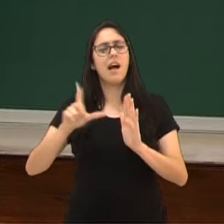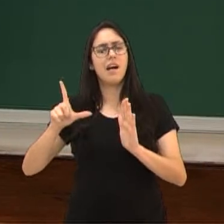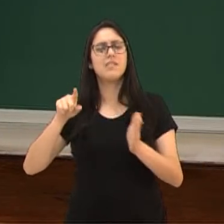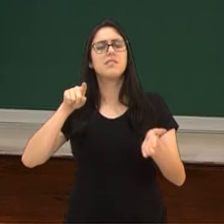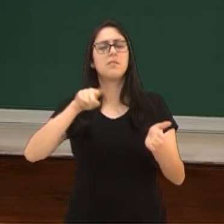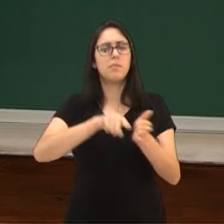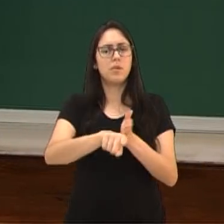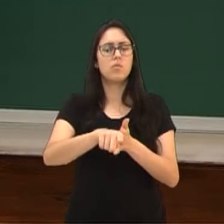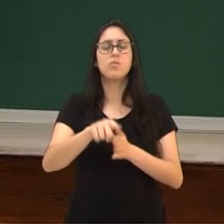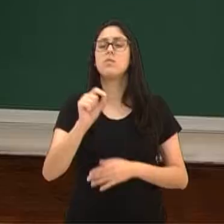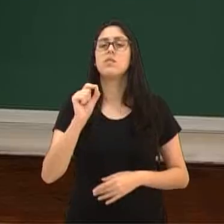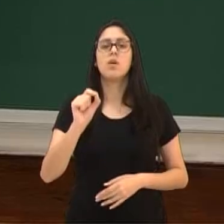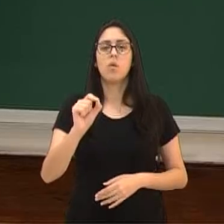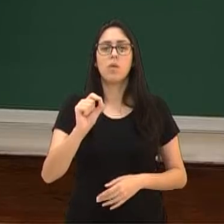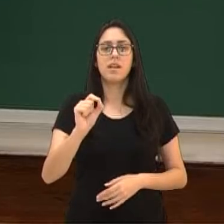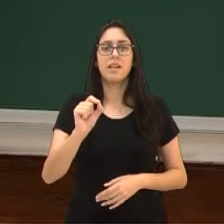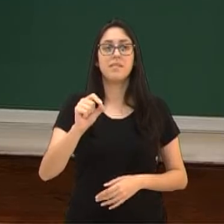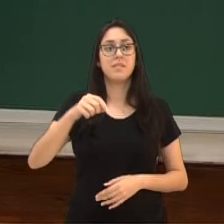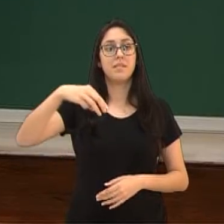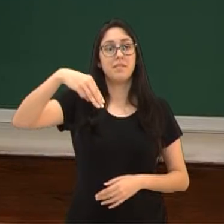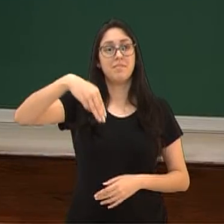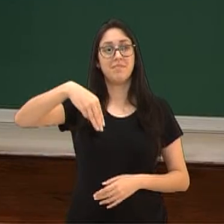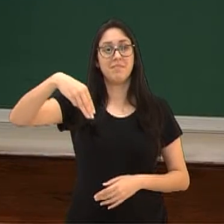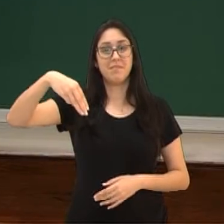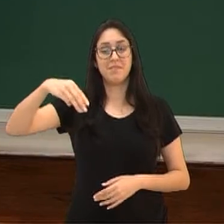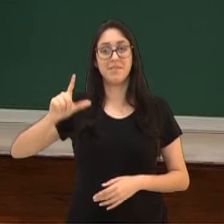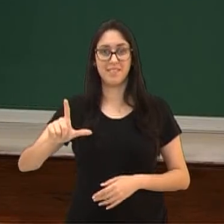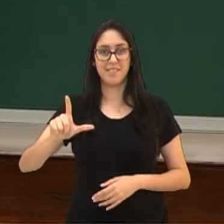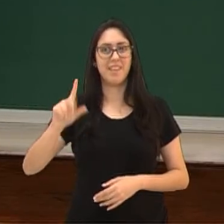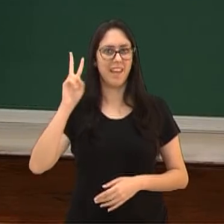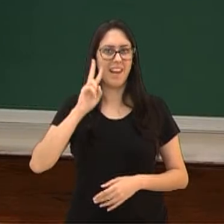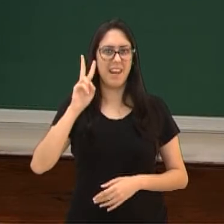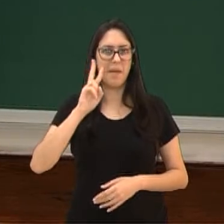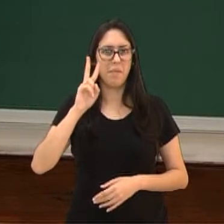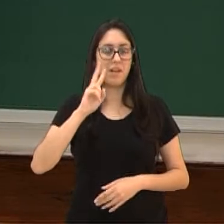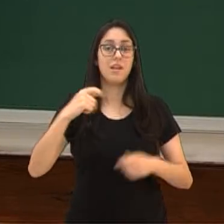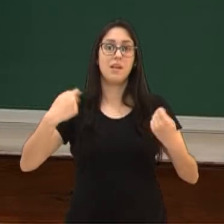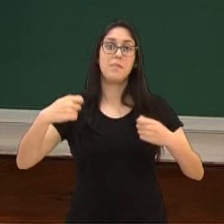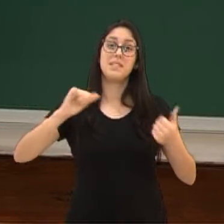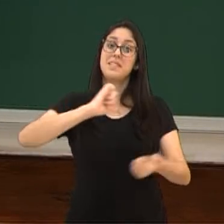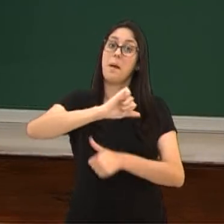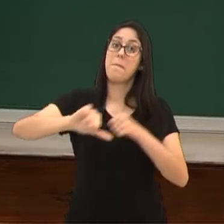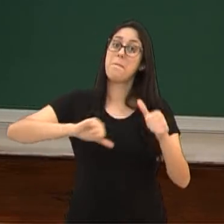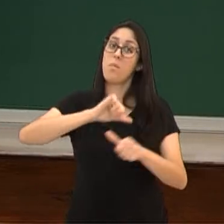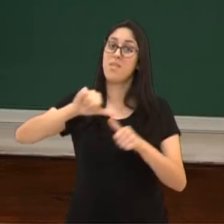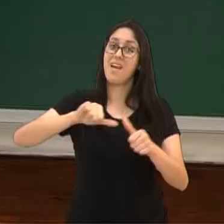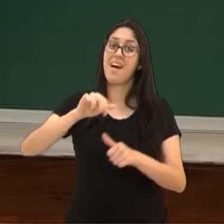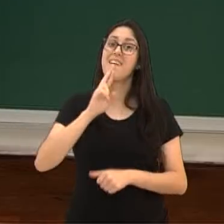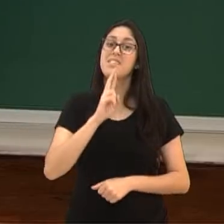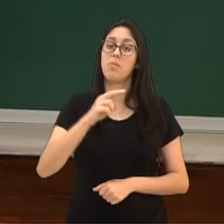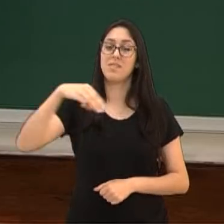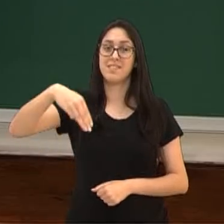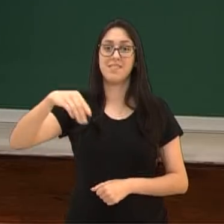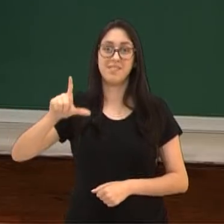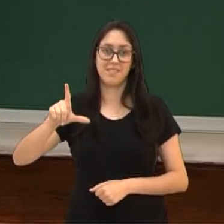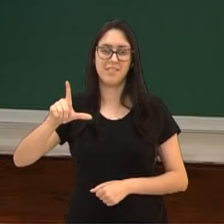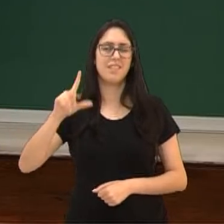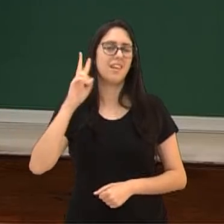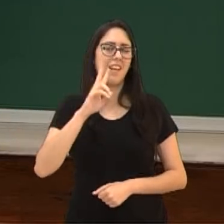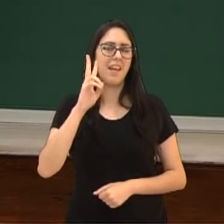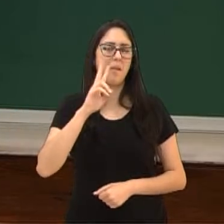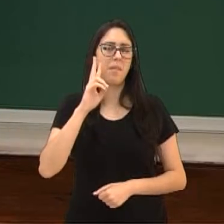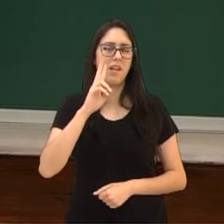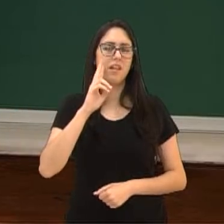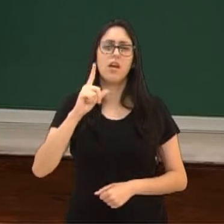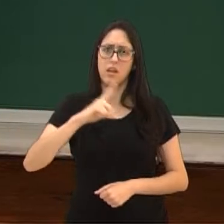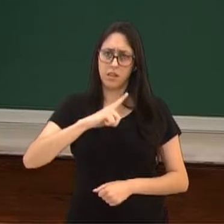em mililitros lá, ó, certo? Então, nós precisamos fazer essa transformação. E foi nos dada essa informação. Olha